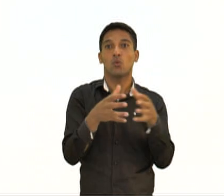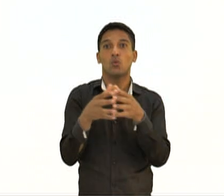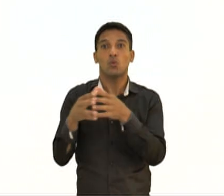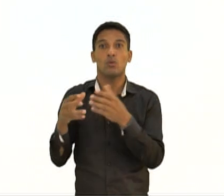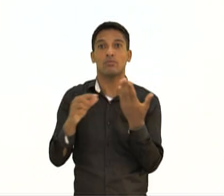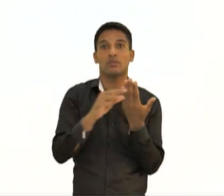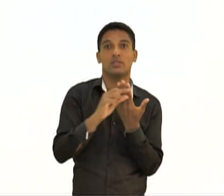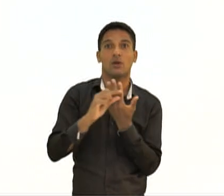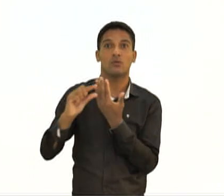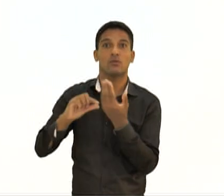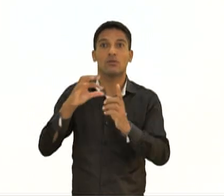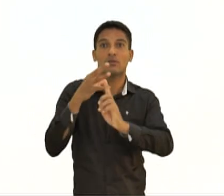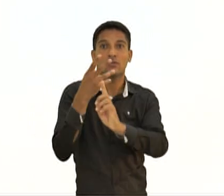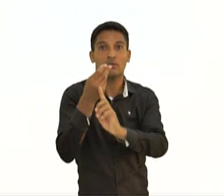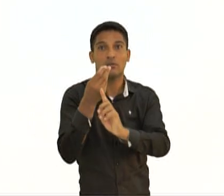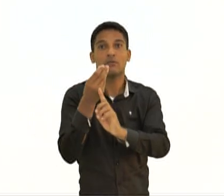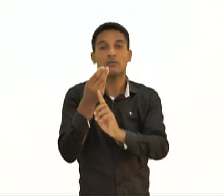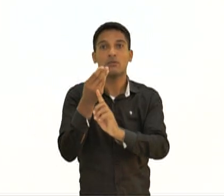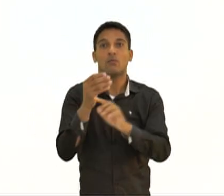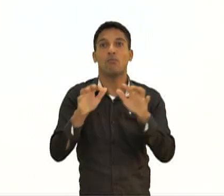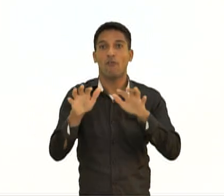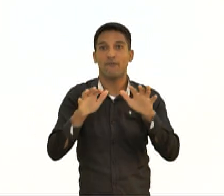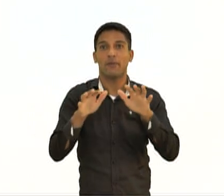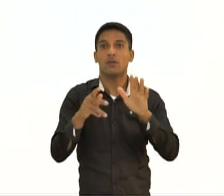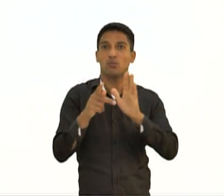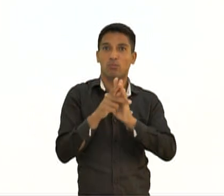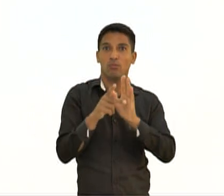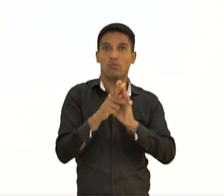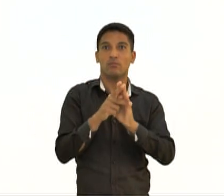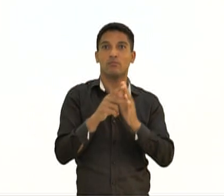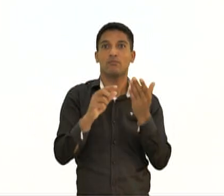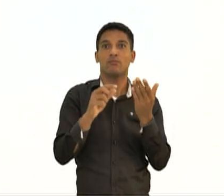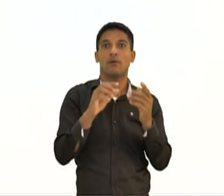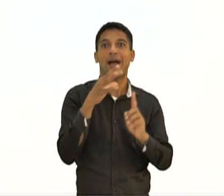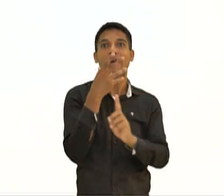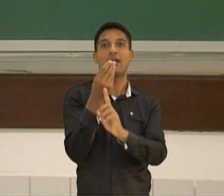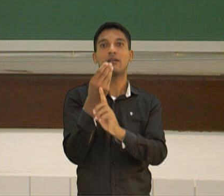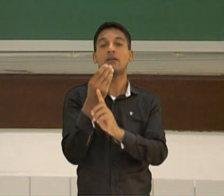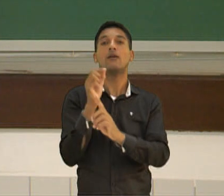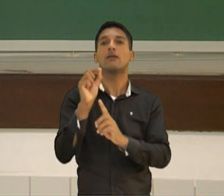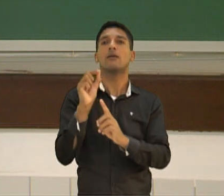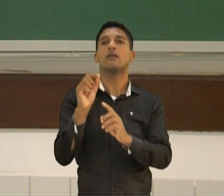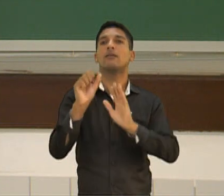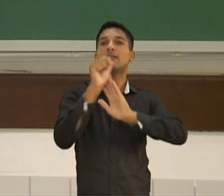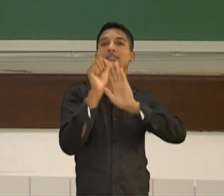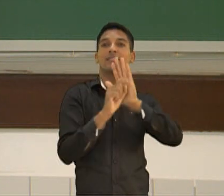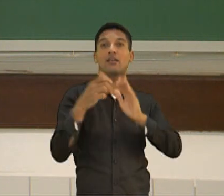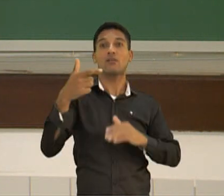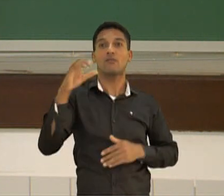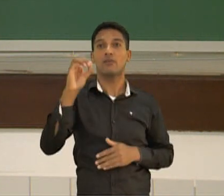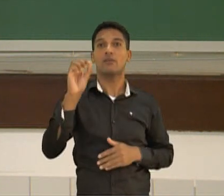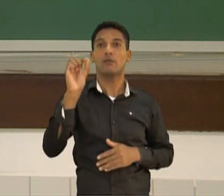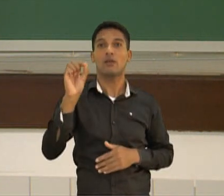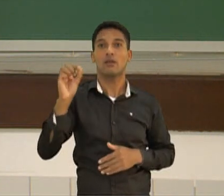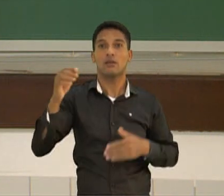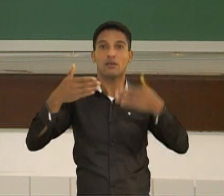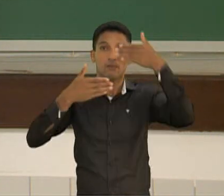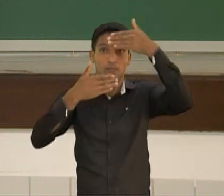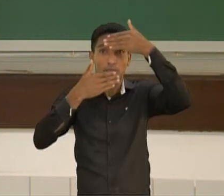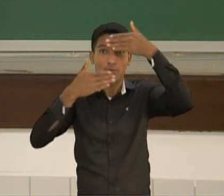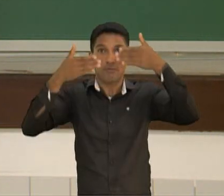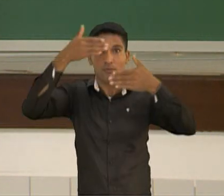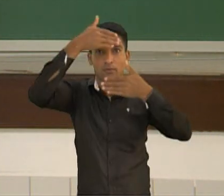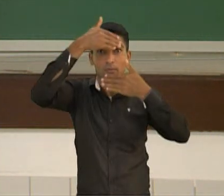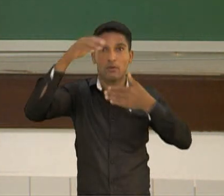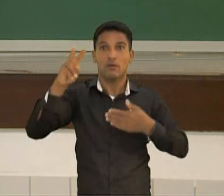artísticos que ocorreram na Europa a partir do início do século XX foram o quê? As vanguardas europeias, minha gente. Tudo certo?